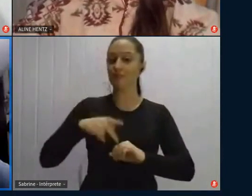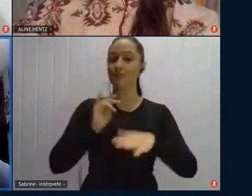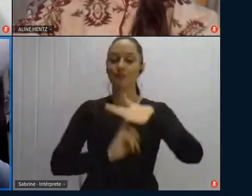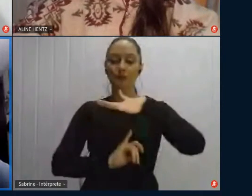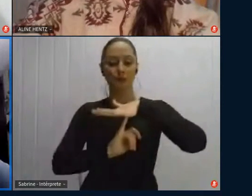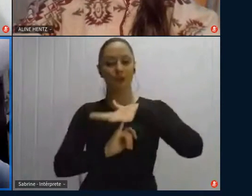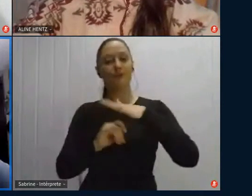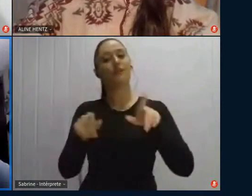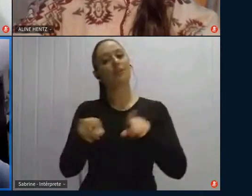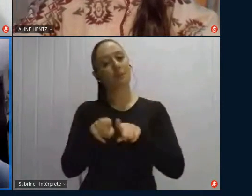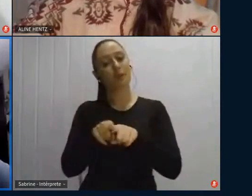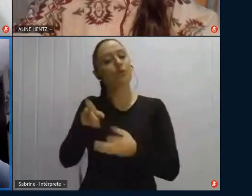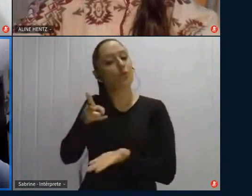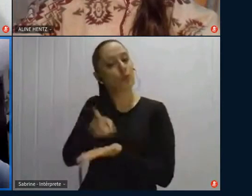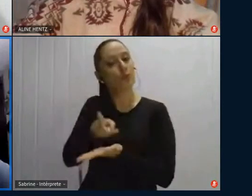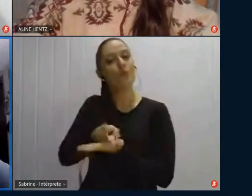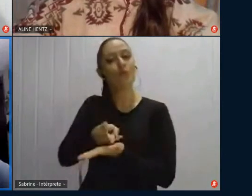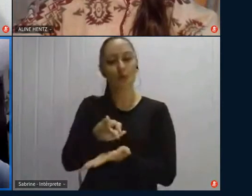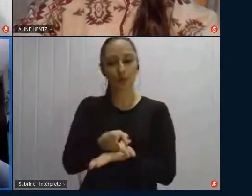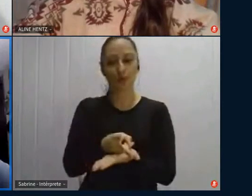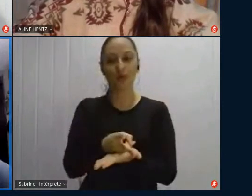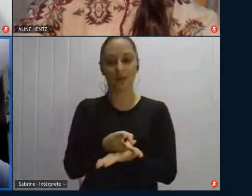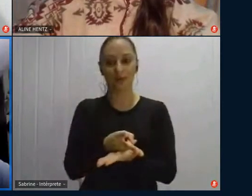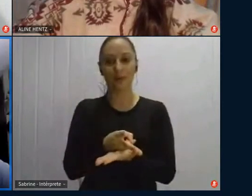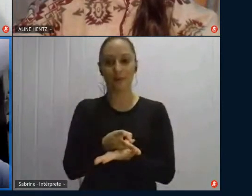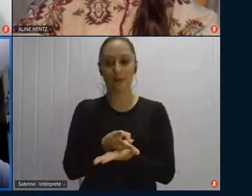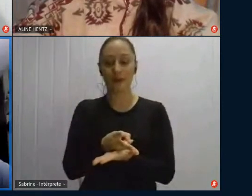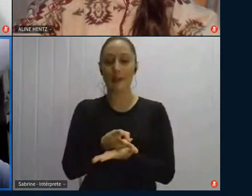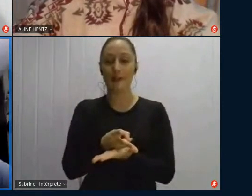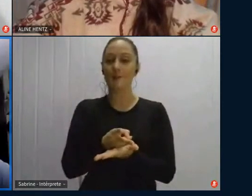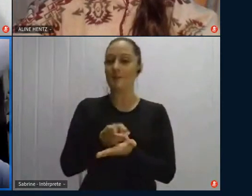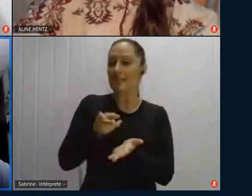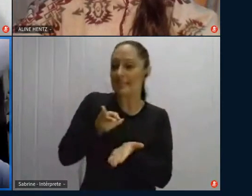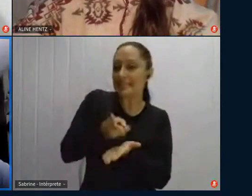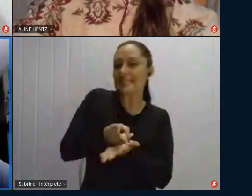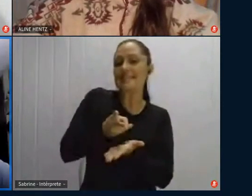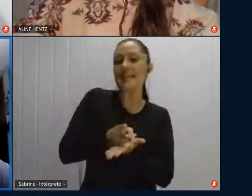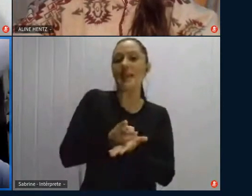continuamos, né, numa intensa conexão, né,